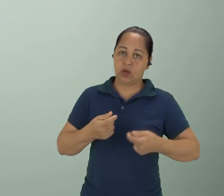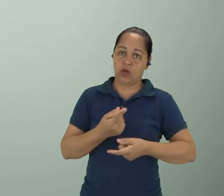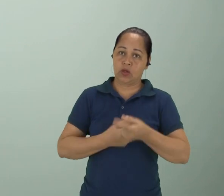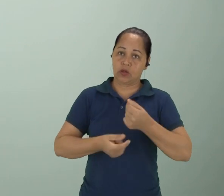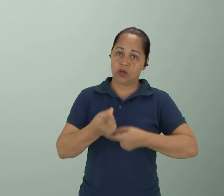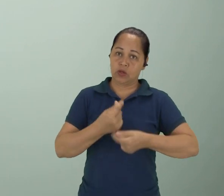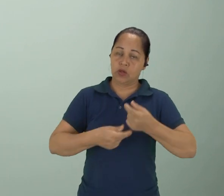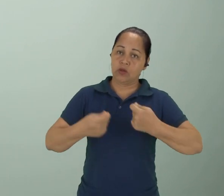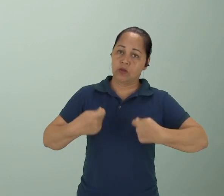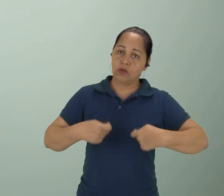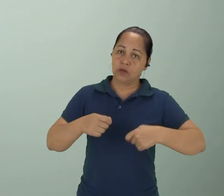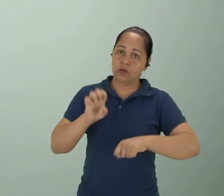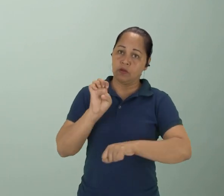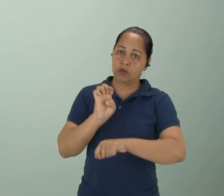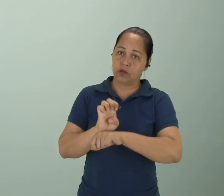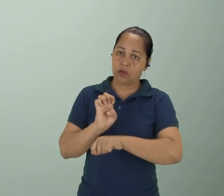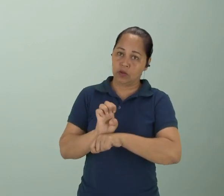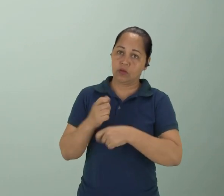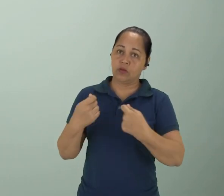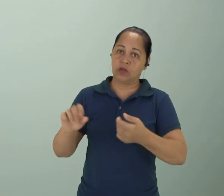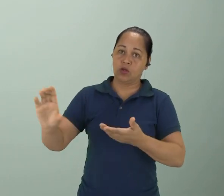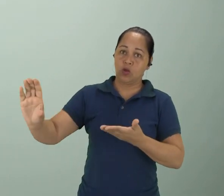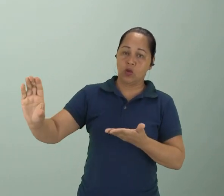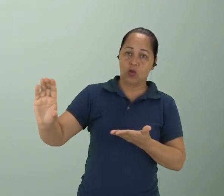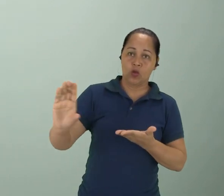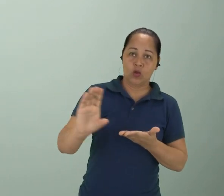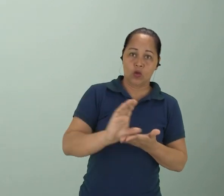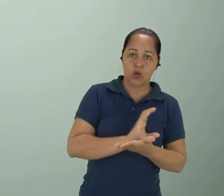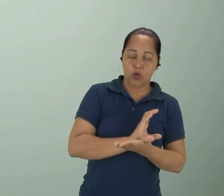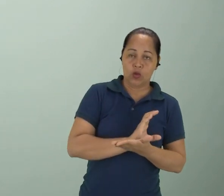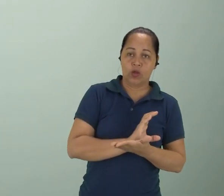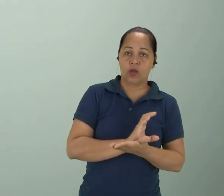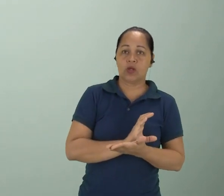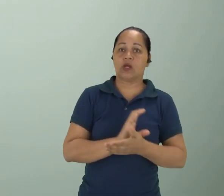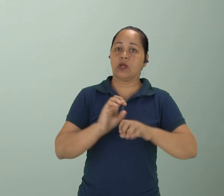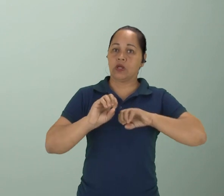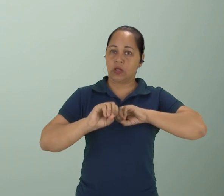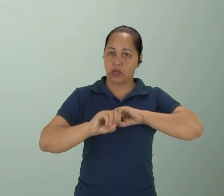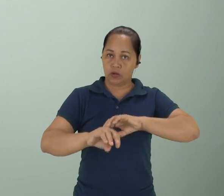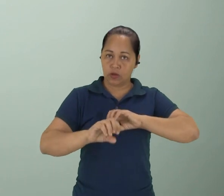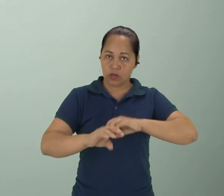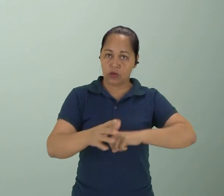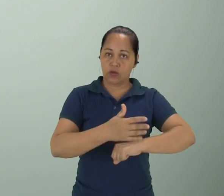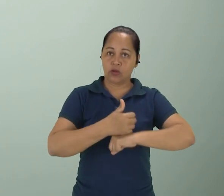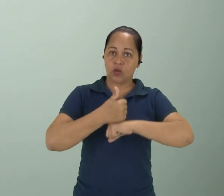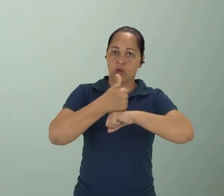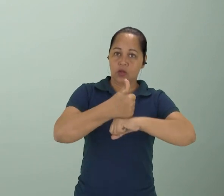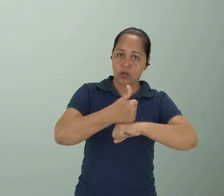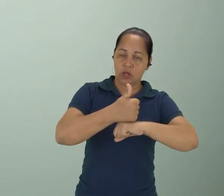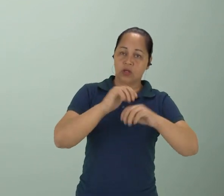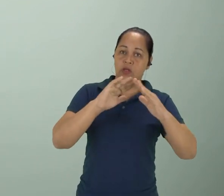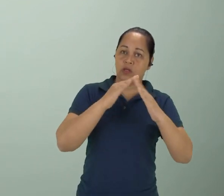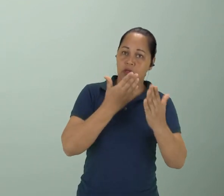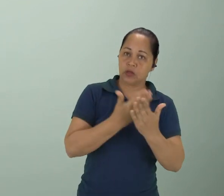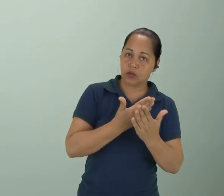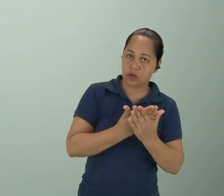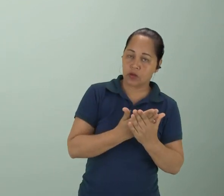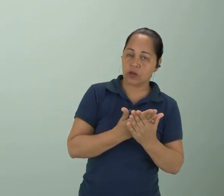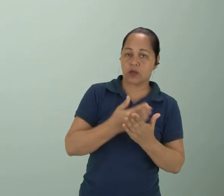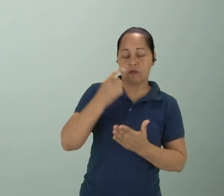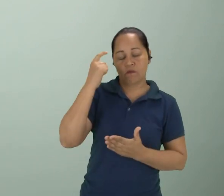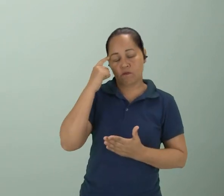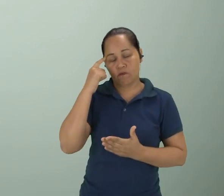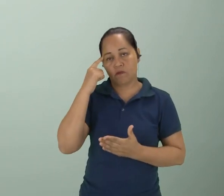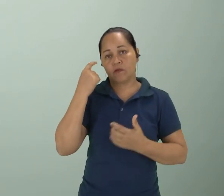desenvolvimento o estado precisa arrecadar para investir que a educação de qualidade daquela escola que a gente sonha